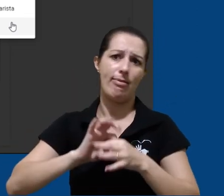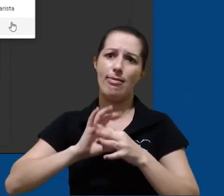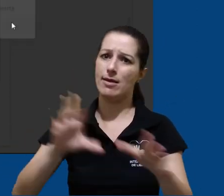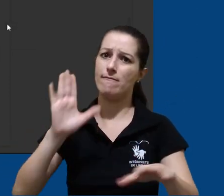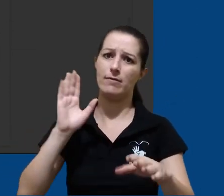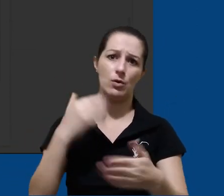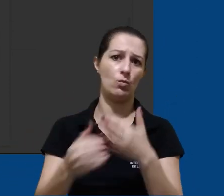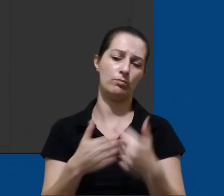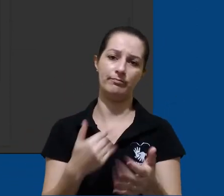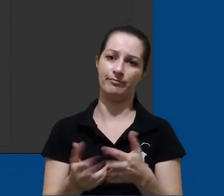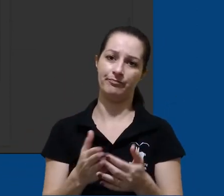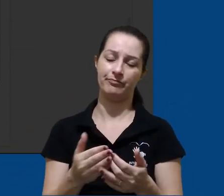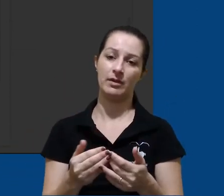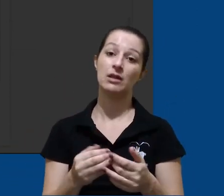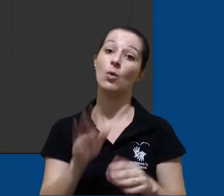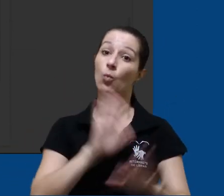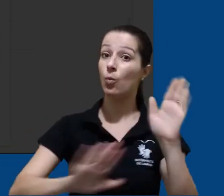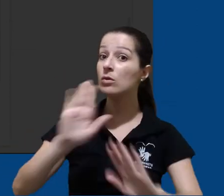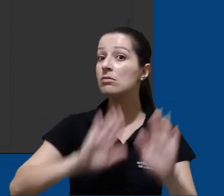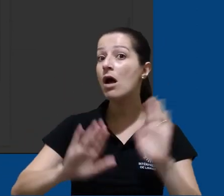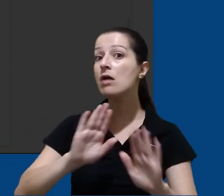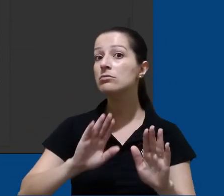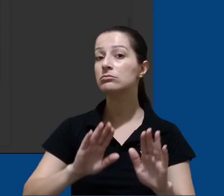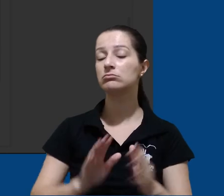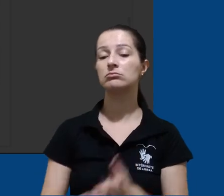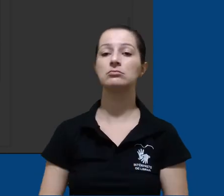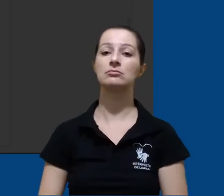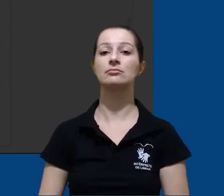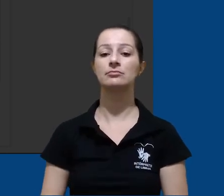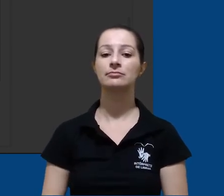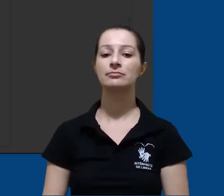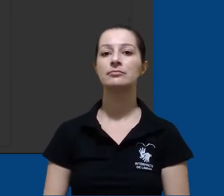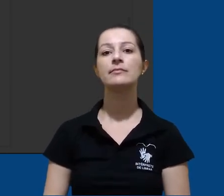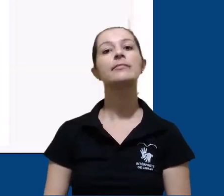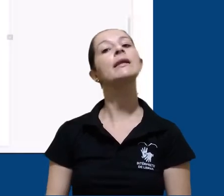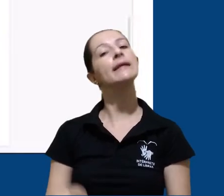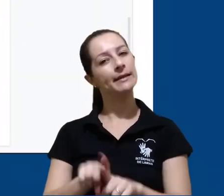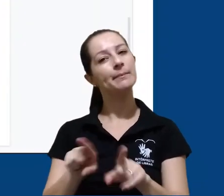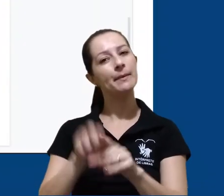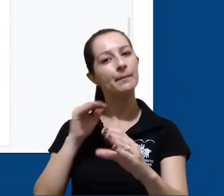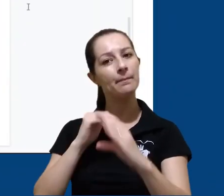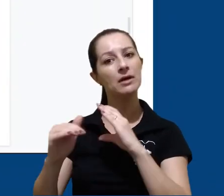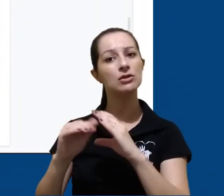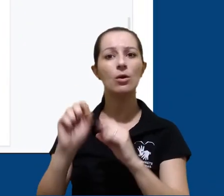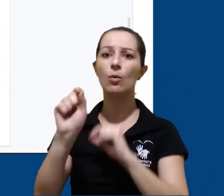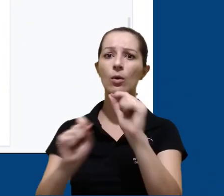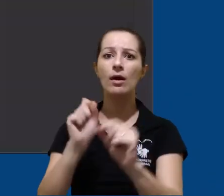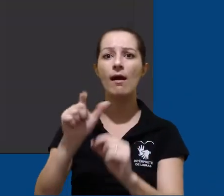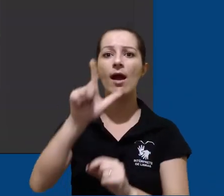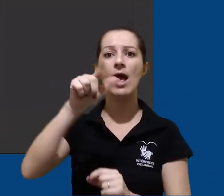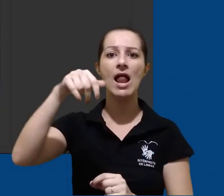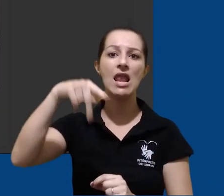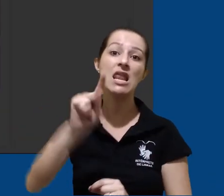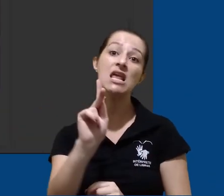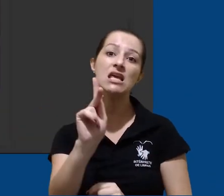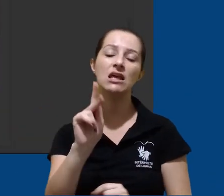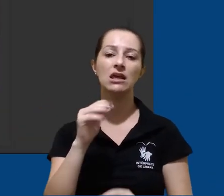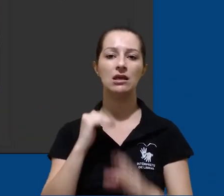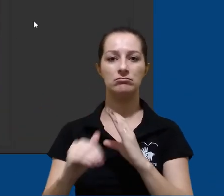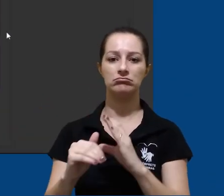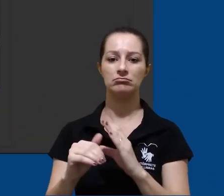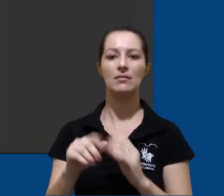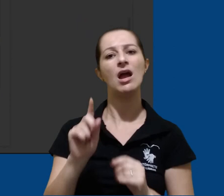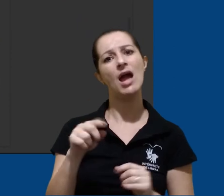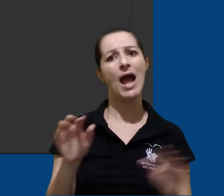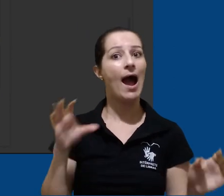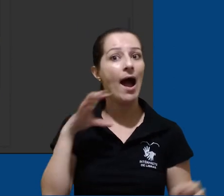editor onde ela tem total liberdade para alterar o documento não tome cuidado é uma outra maneira de compartilhamento é